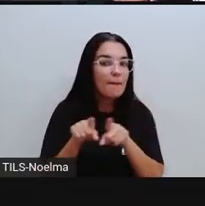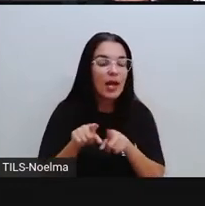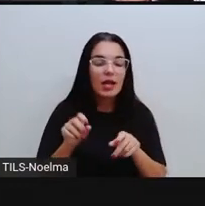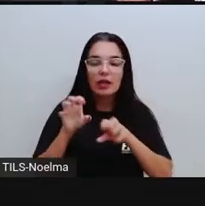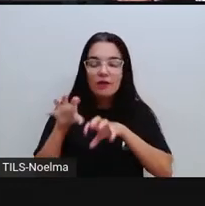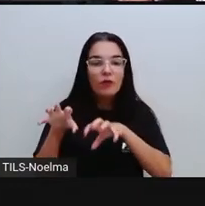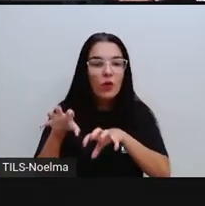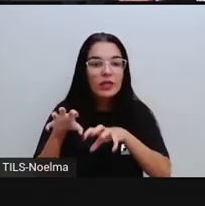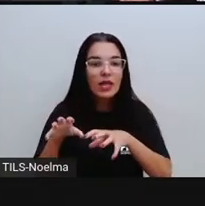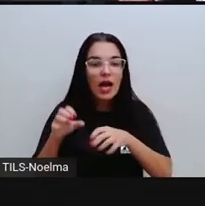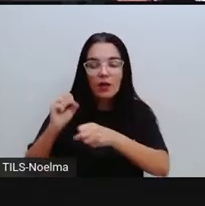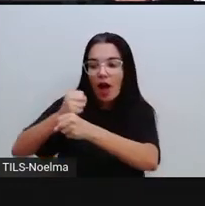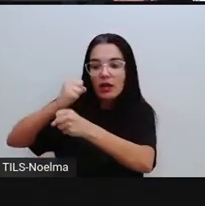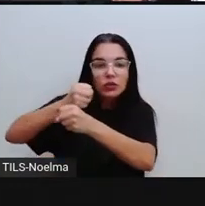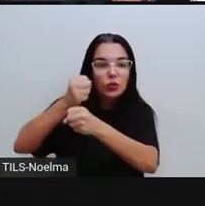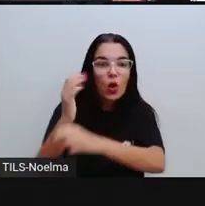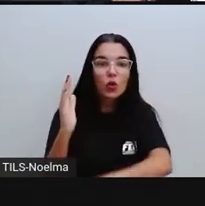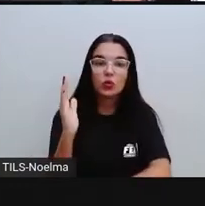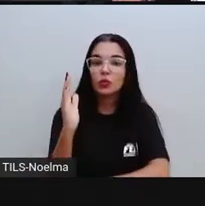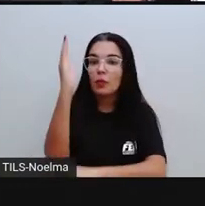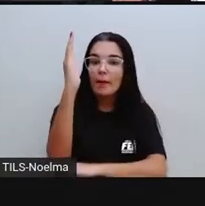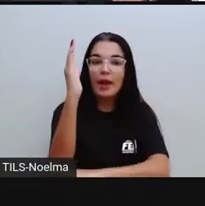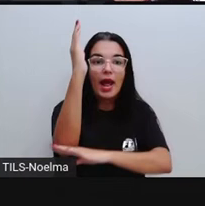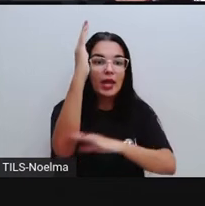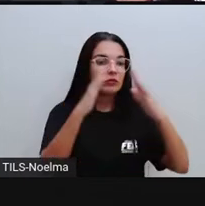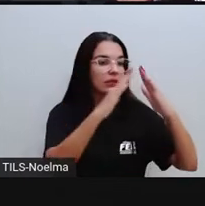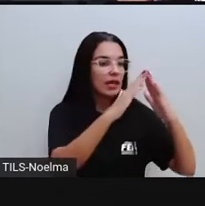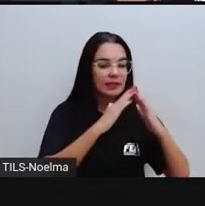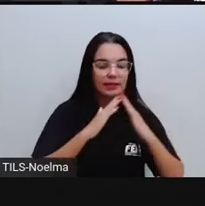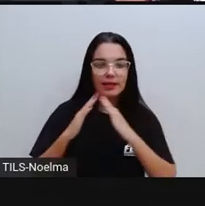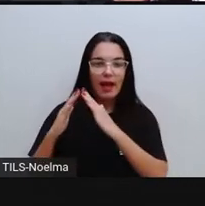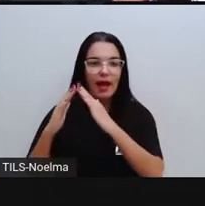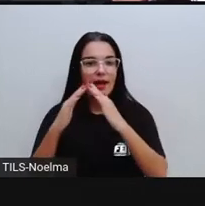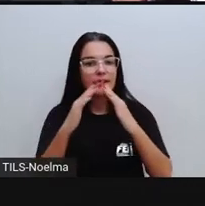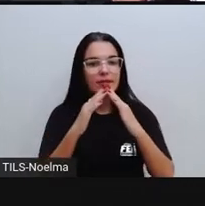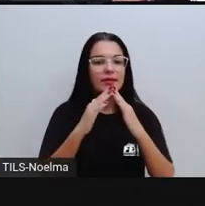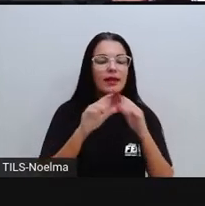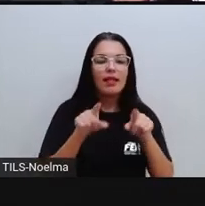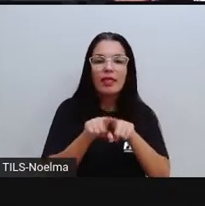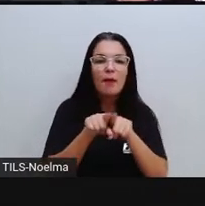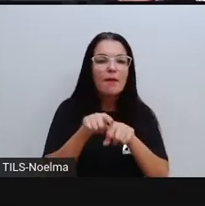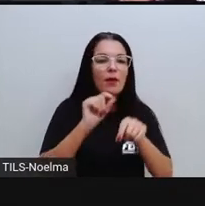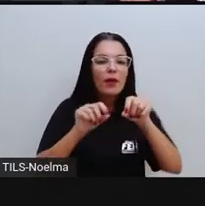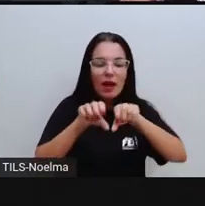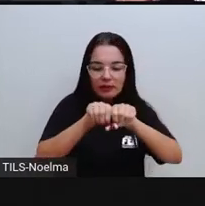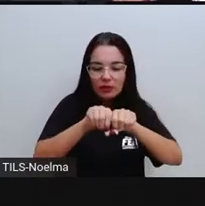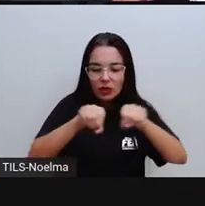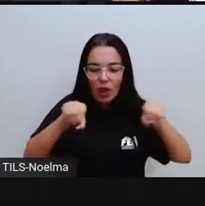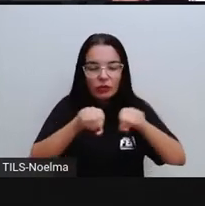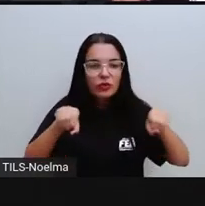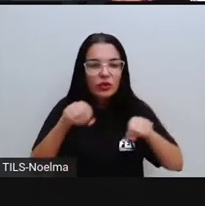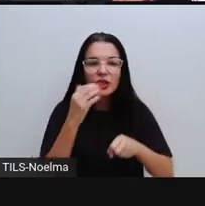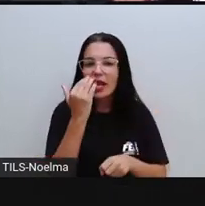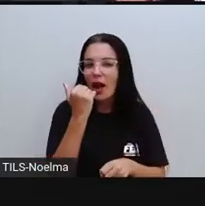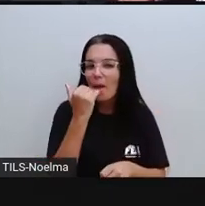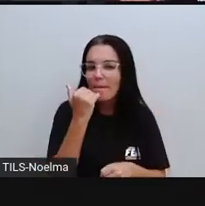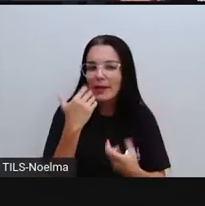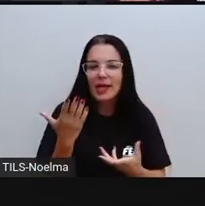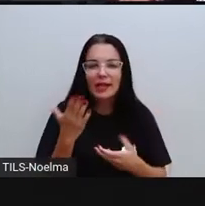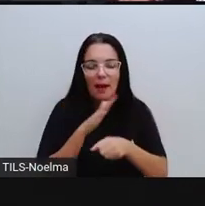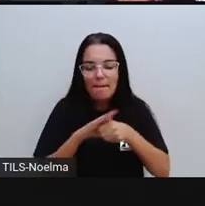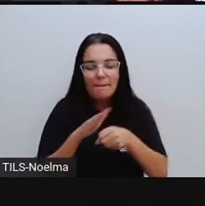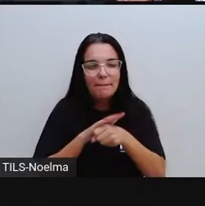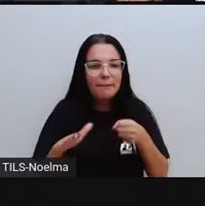alemães também influenciaram na arquitetura, culinária, como é o caso de salsichas, salada de batata, os embutidos,